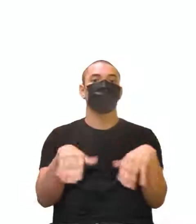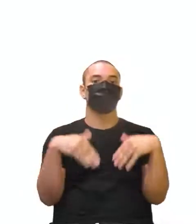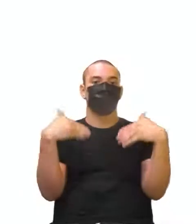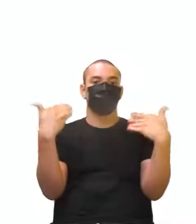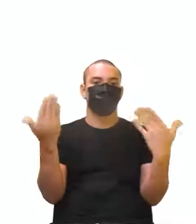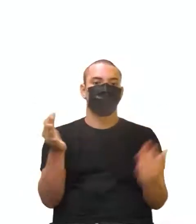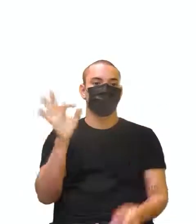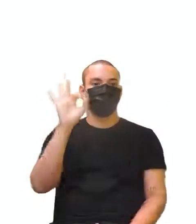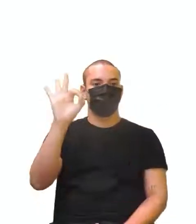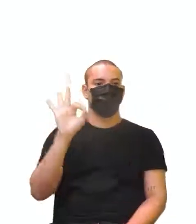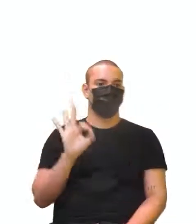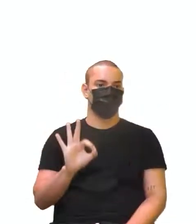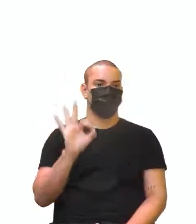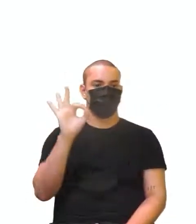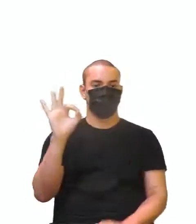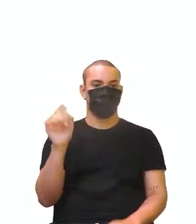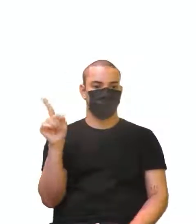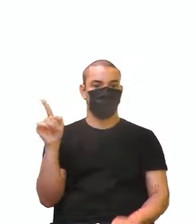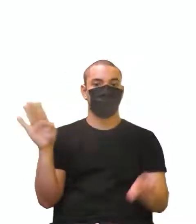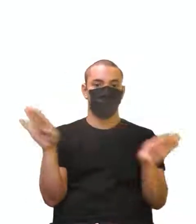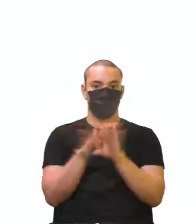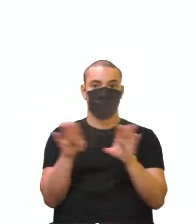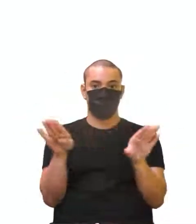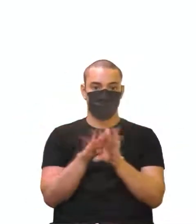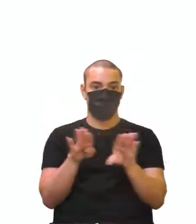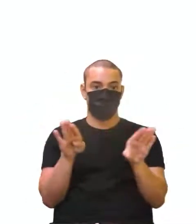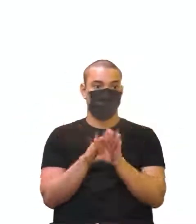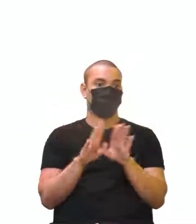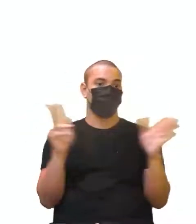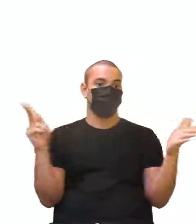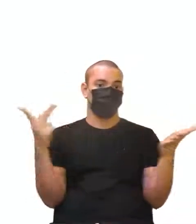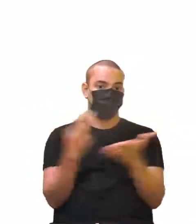a probabilidade de que ele também seja